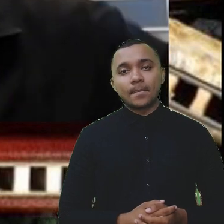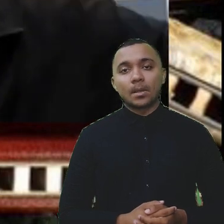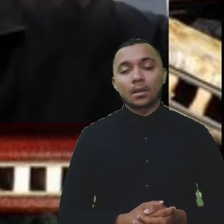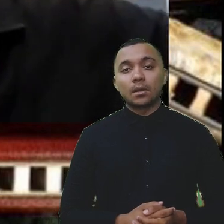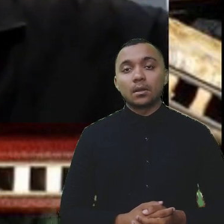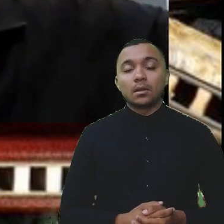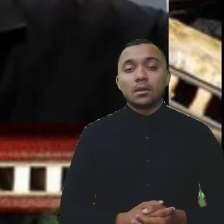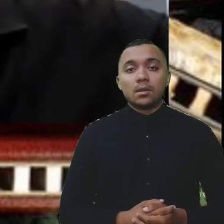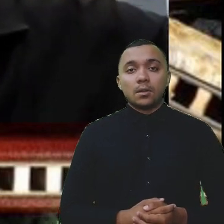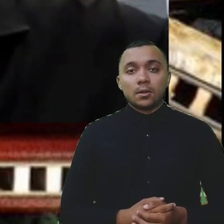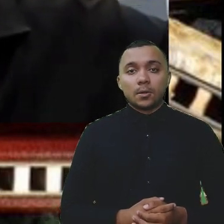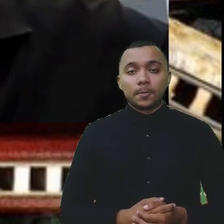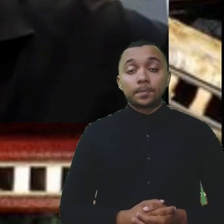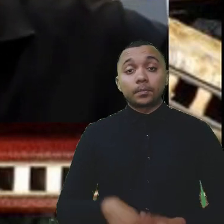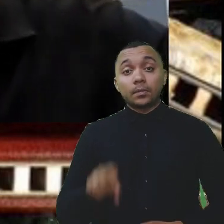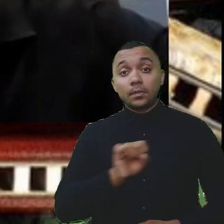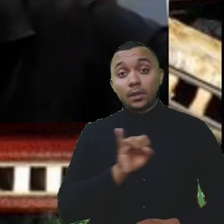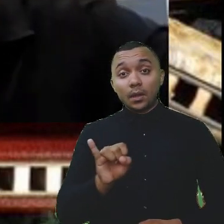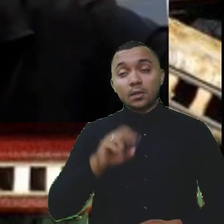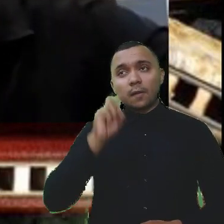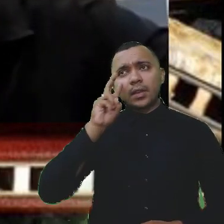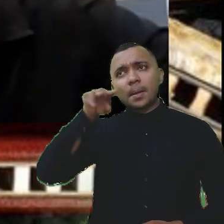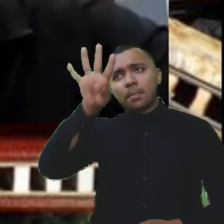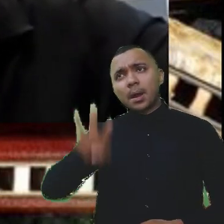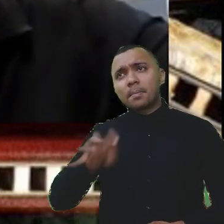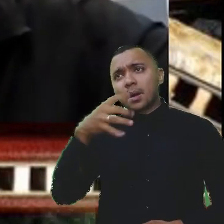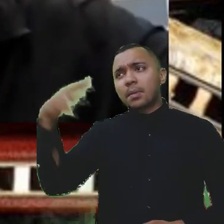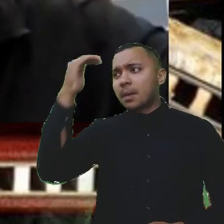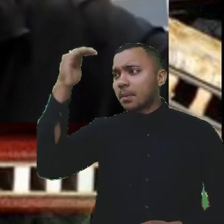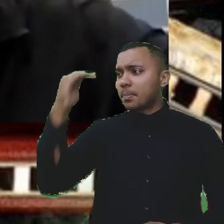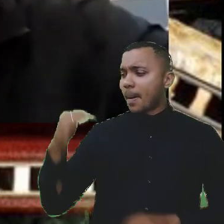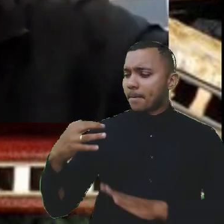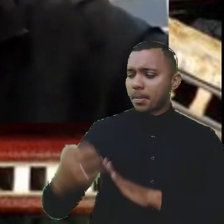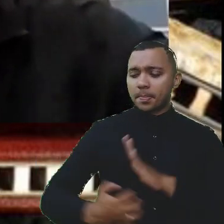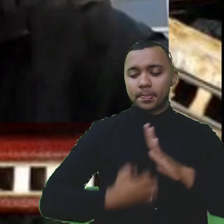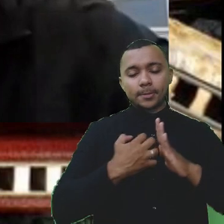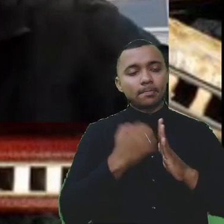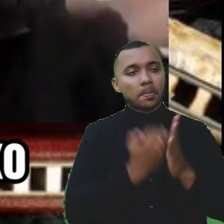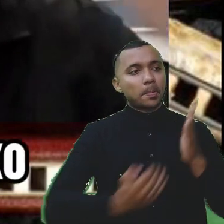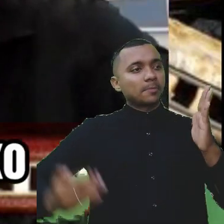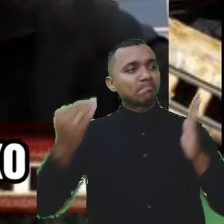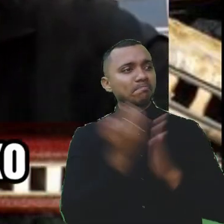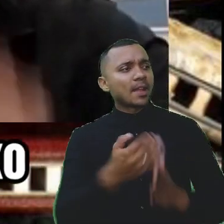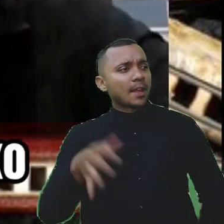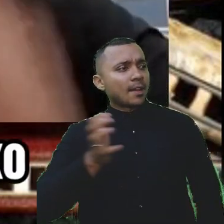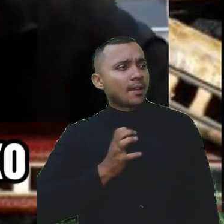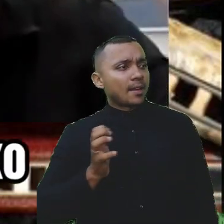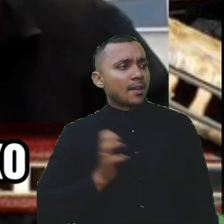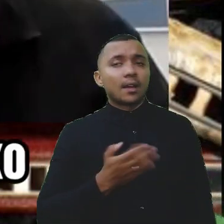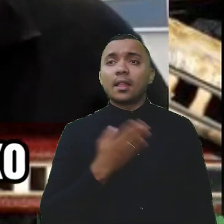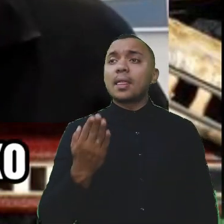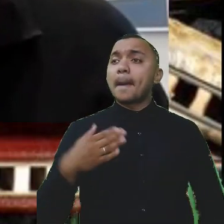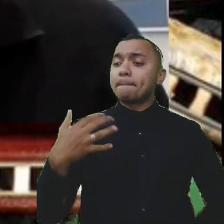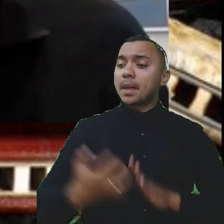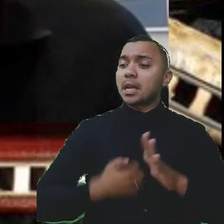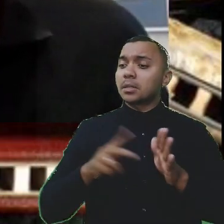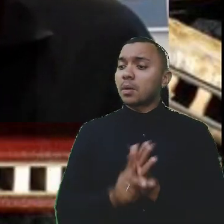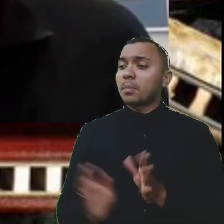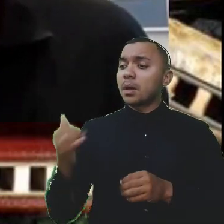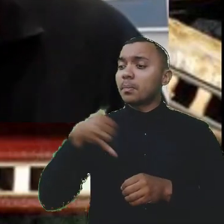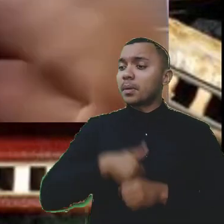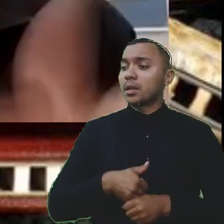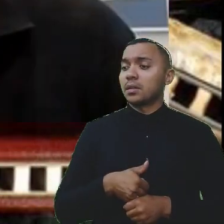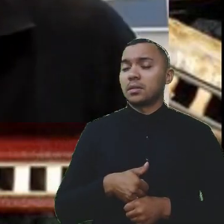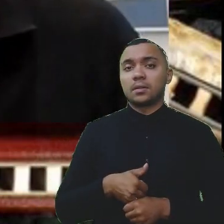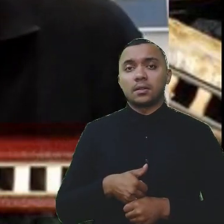bota no ranking de empresas trilionárias, quadrilionárias, as empresas de petróleo estão embaixo, é um negócio